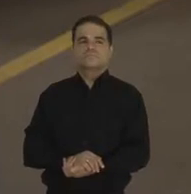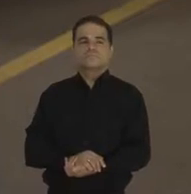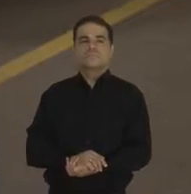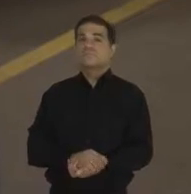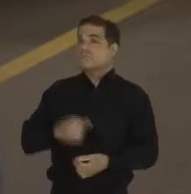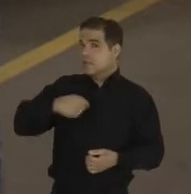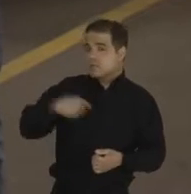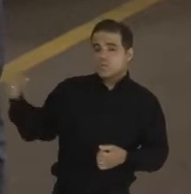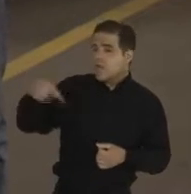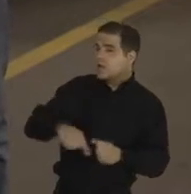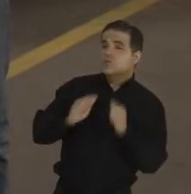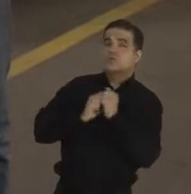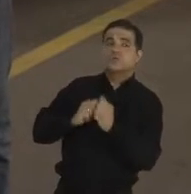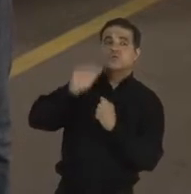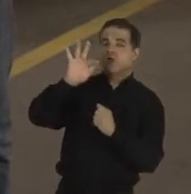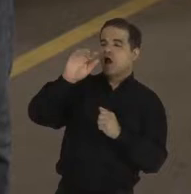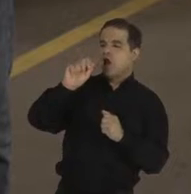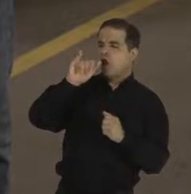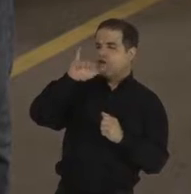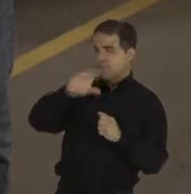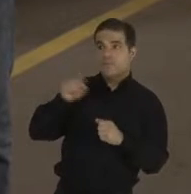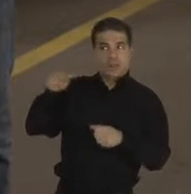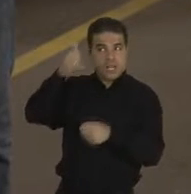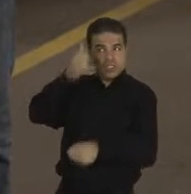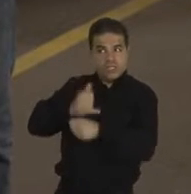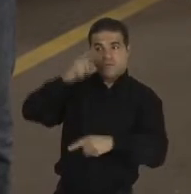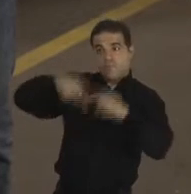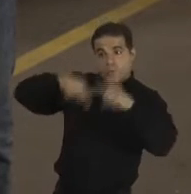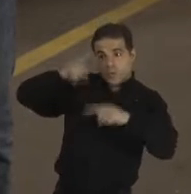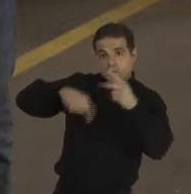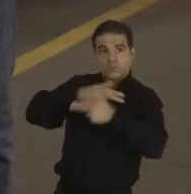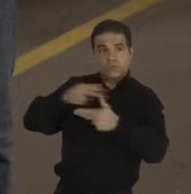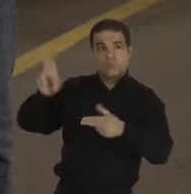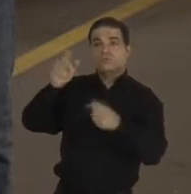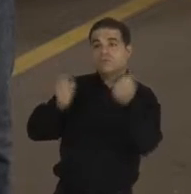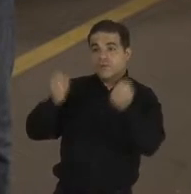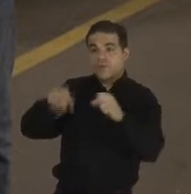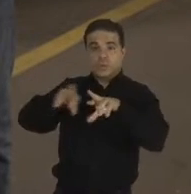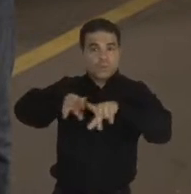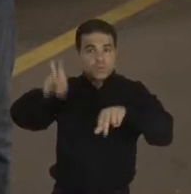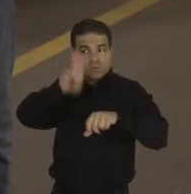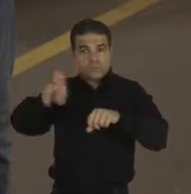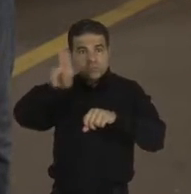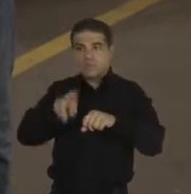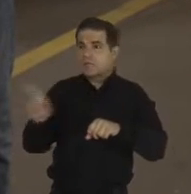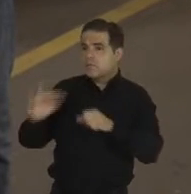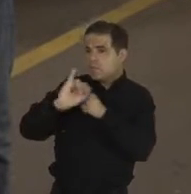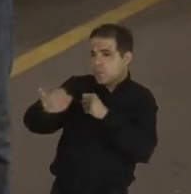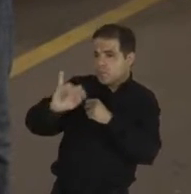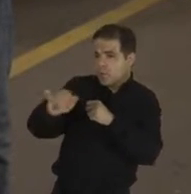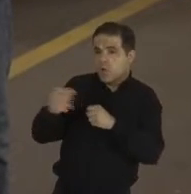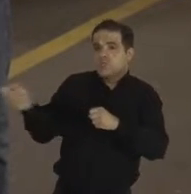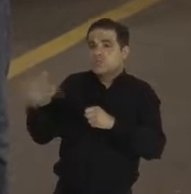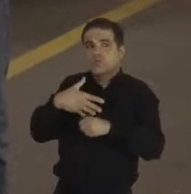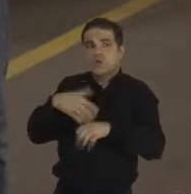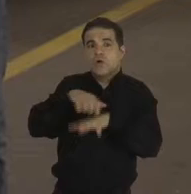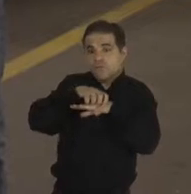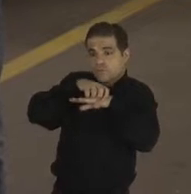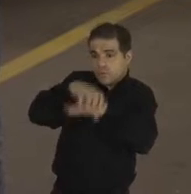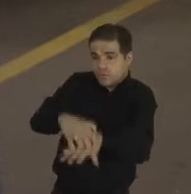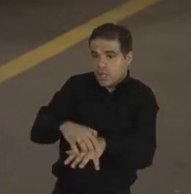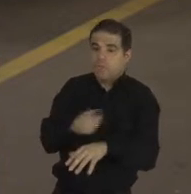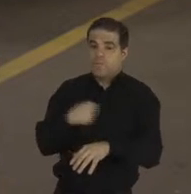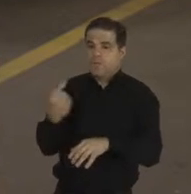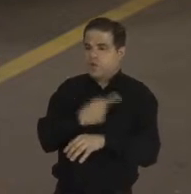eu tô aqui com o Pablo frente ao bar ele é chefe de produto de veículos utilitários e vai contar tudo sobre esse novo furgão para